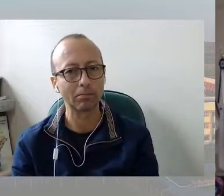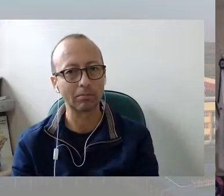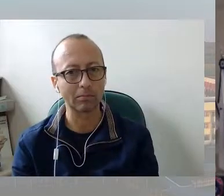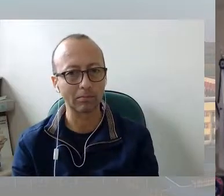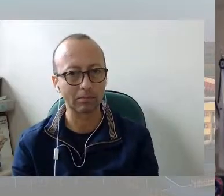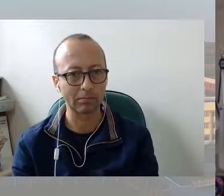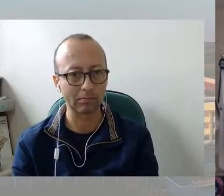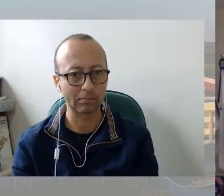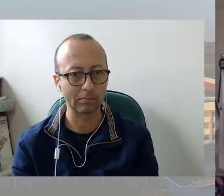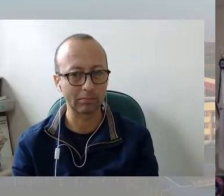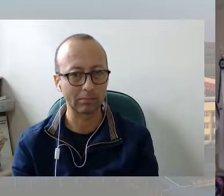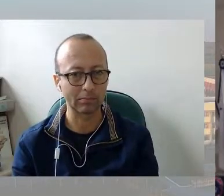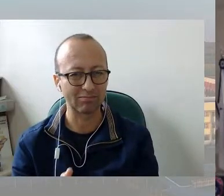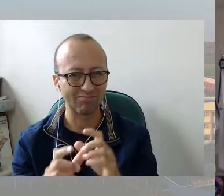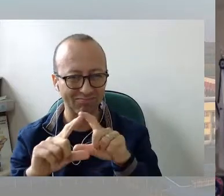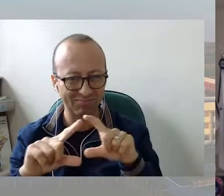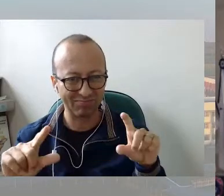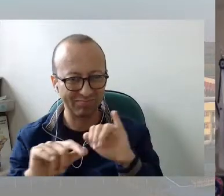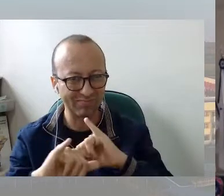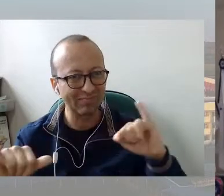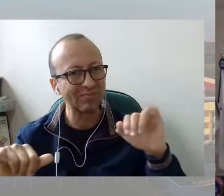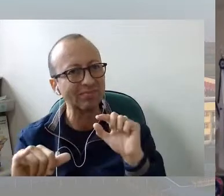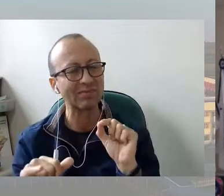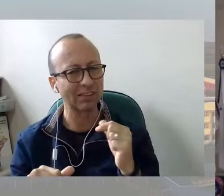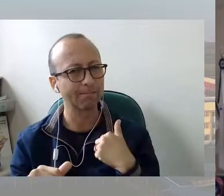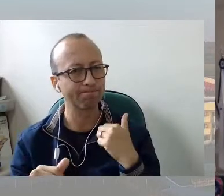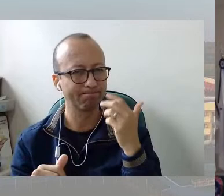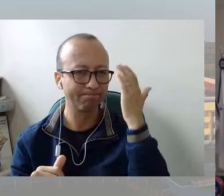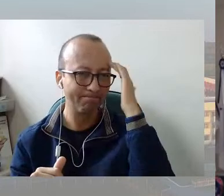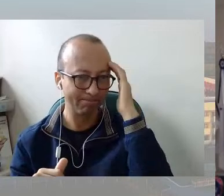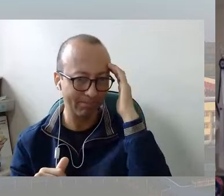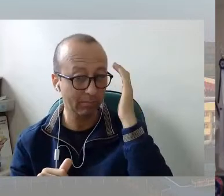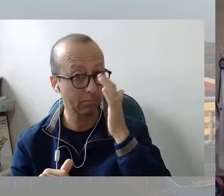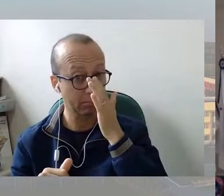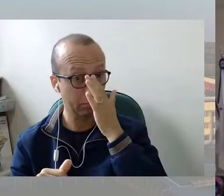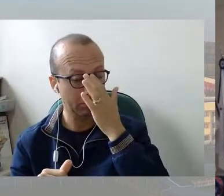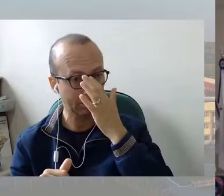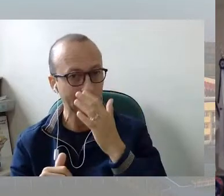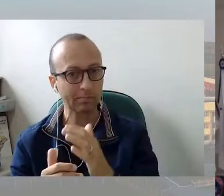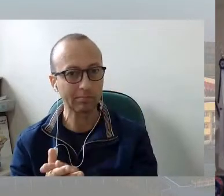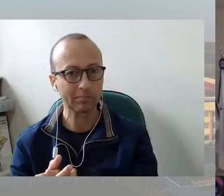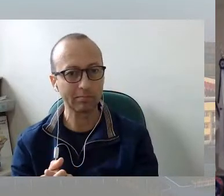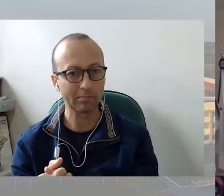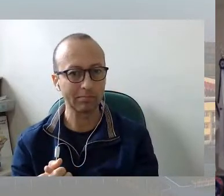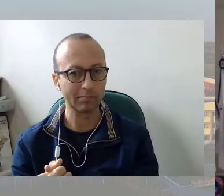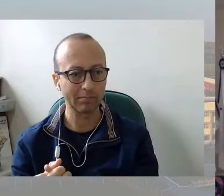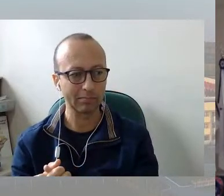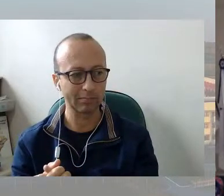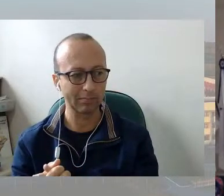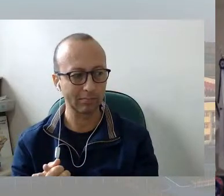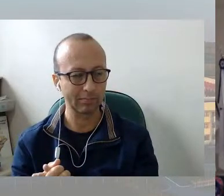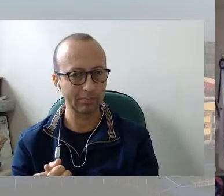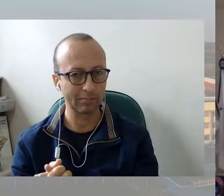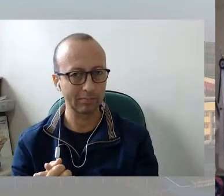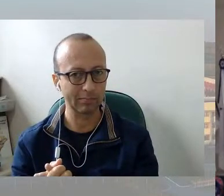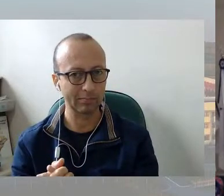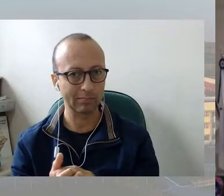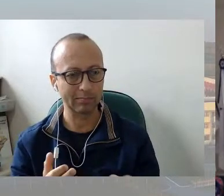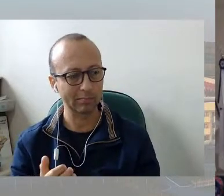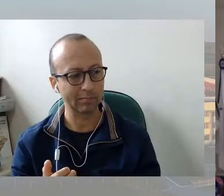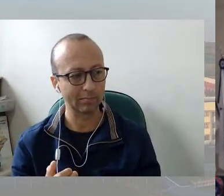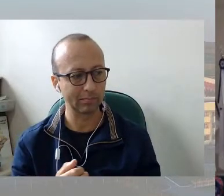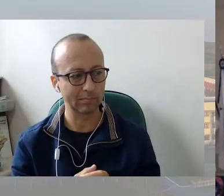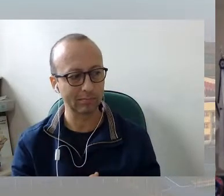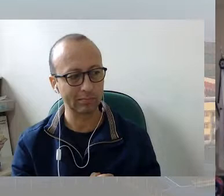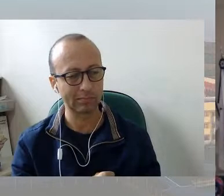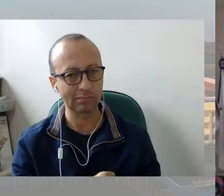eu entendo o peso da nota. Eu entendo o peso da nota, porque eu entendo o peso de quem luta o tempo inteiro por